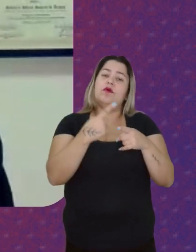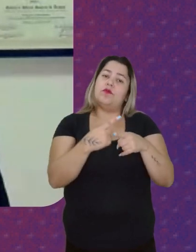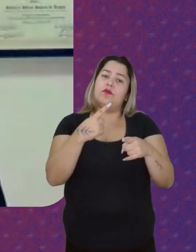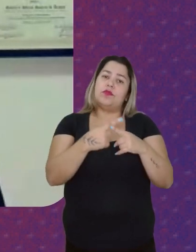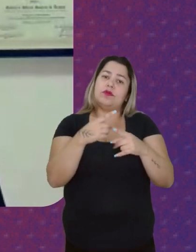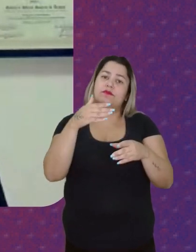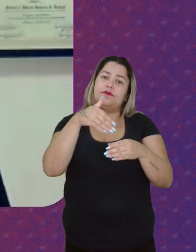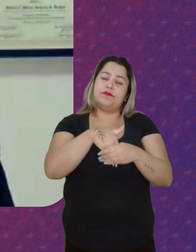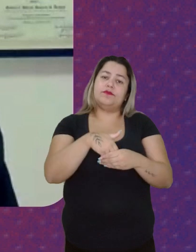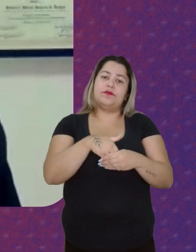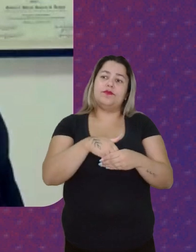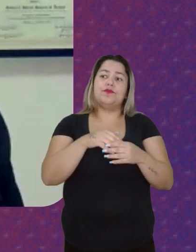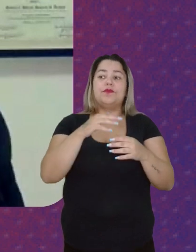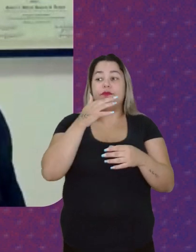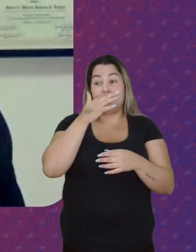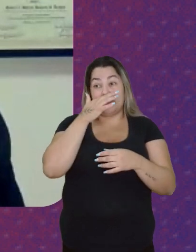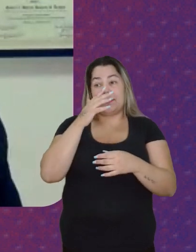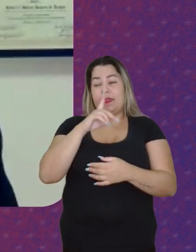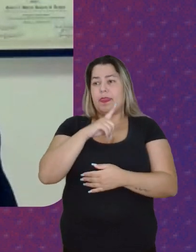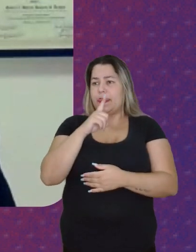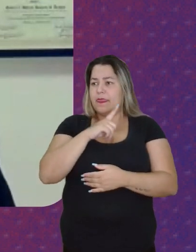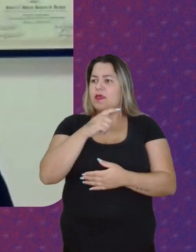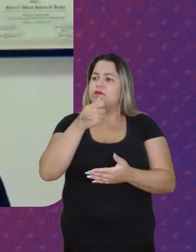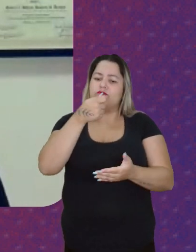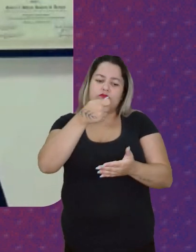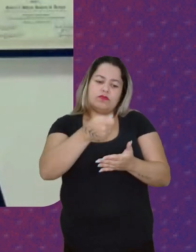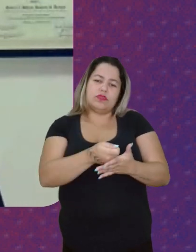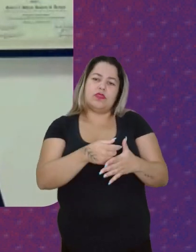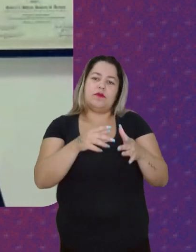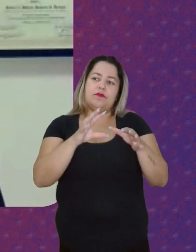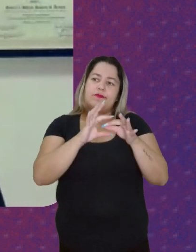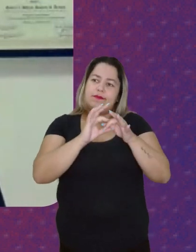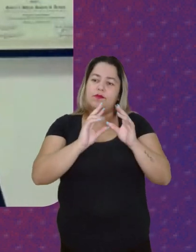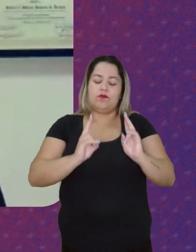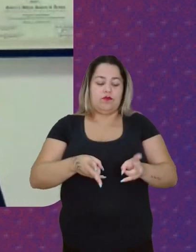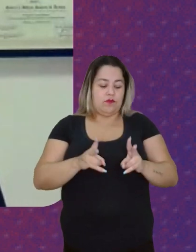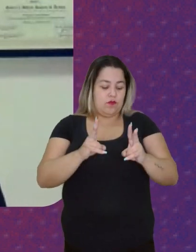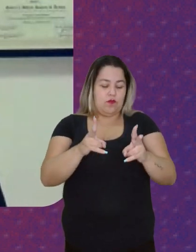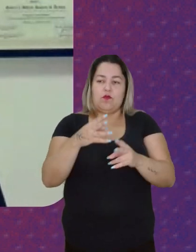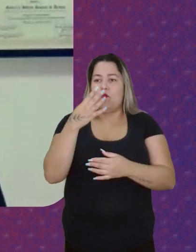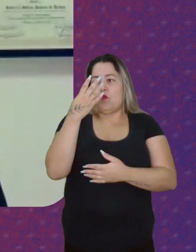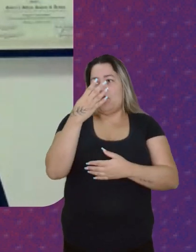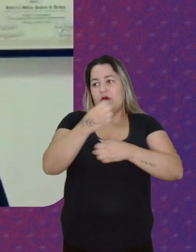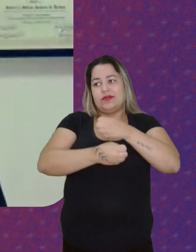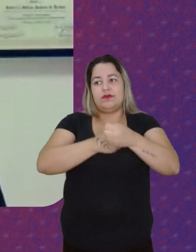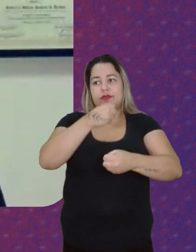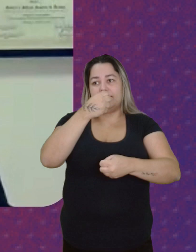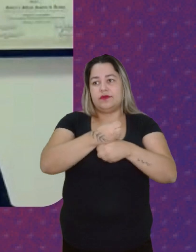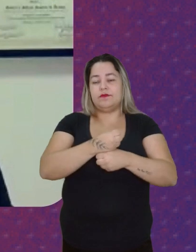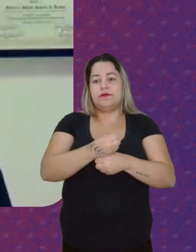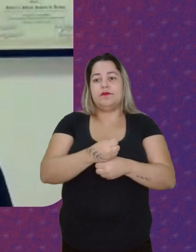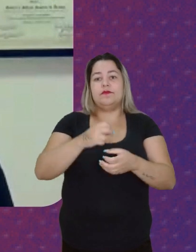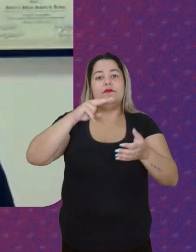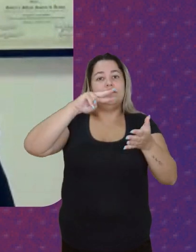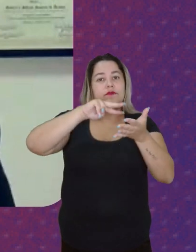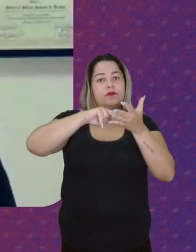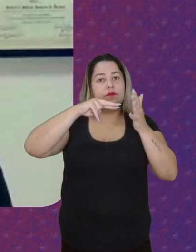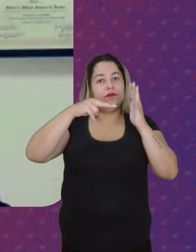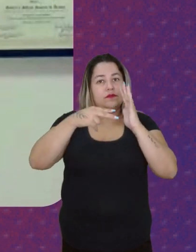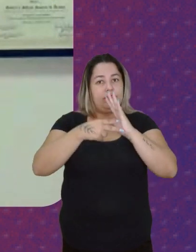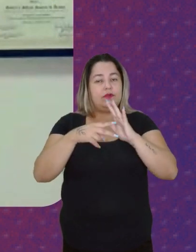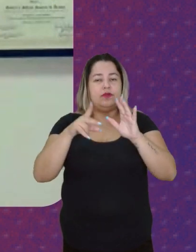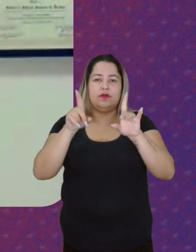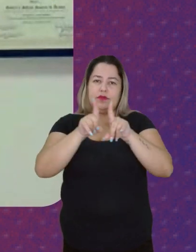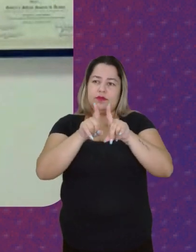eleições partidárias, elas exigem que os partidos permaneçam unidos pelo menos por 4 anos, o que significa, então, que